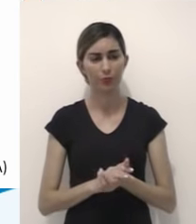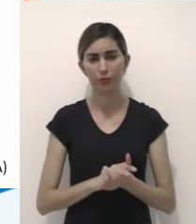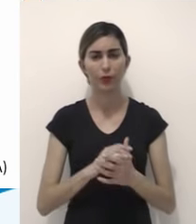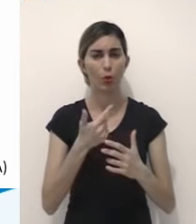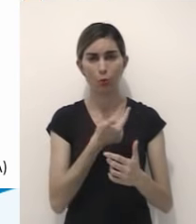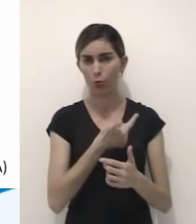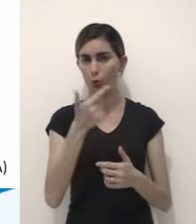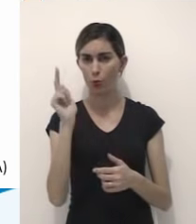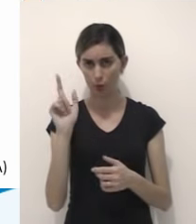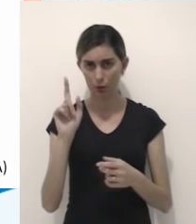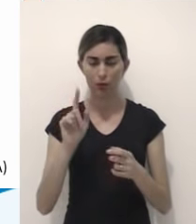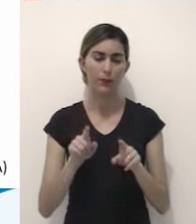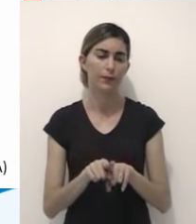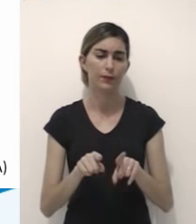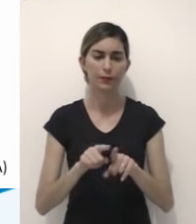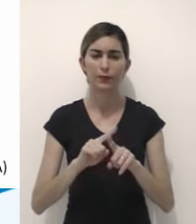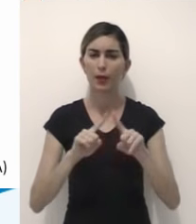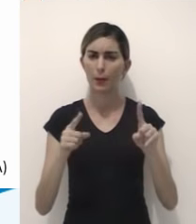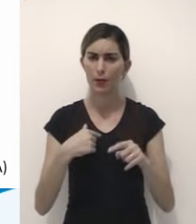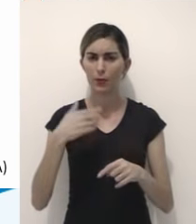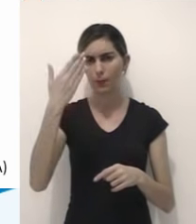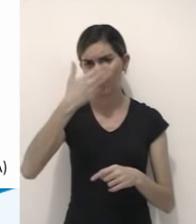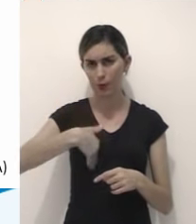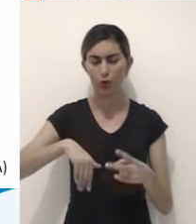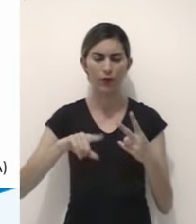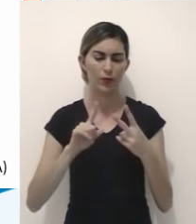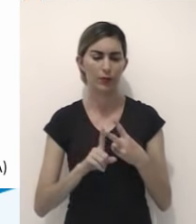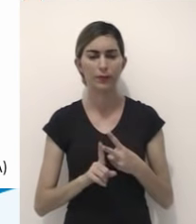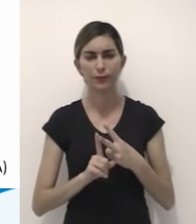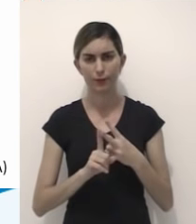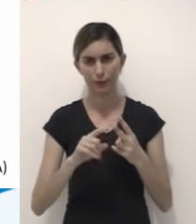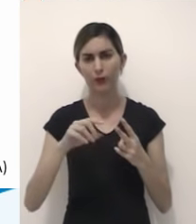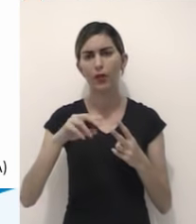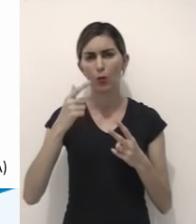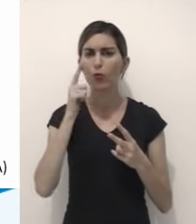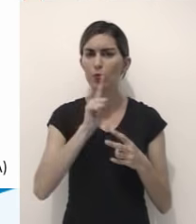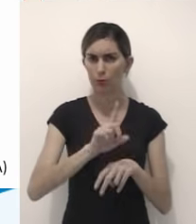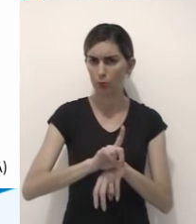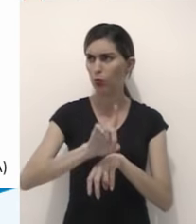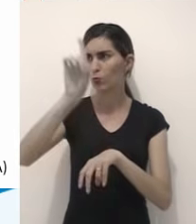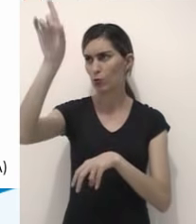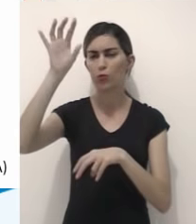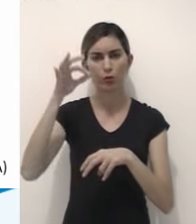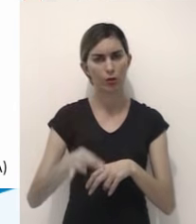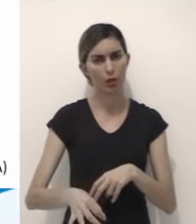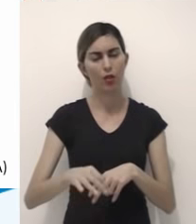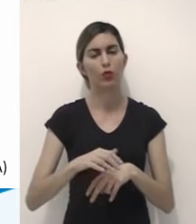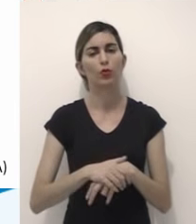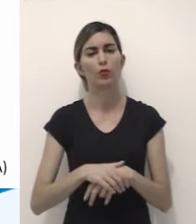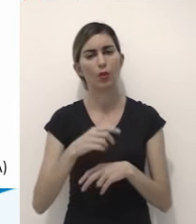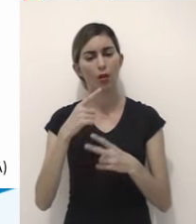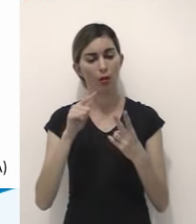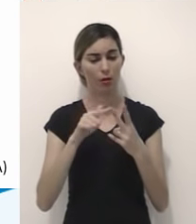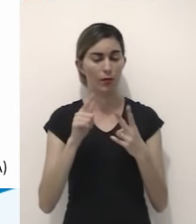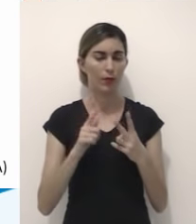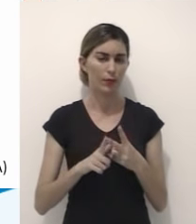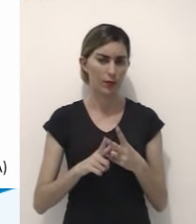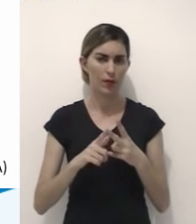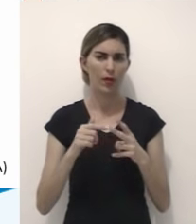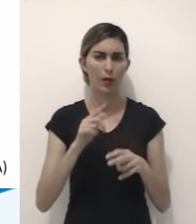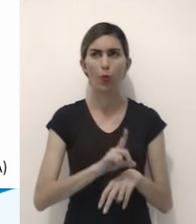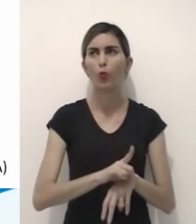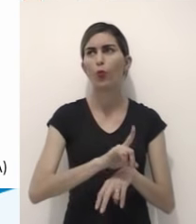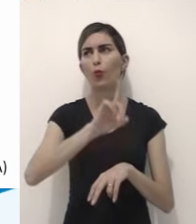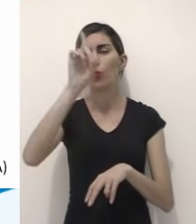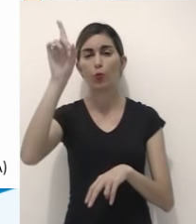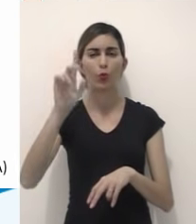essas. Na outra imagem, nós temos mais uma prova de que essa missão ela foi bem sucedida. Ao